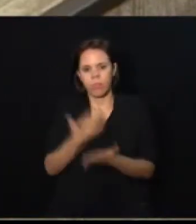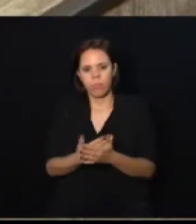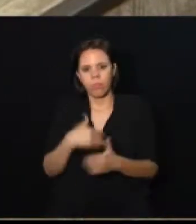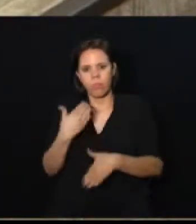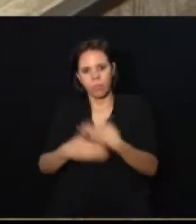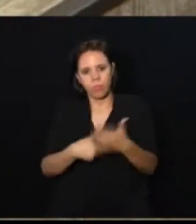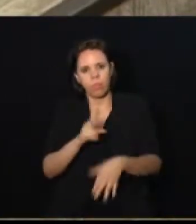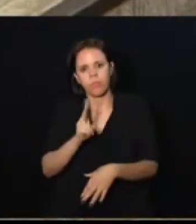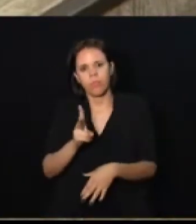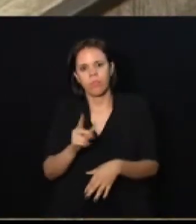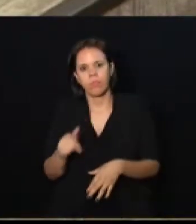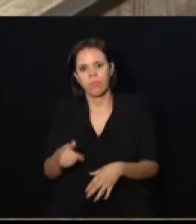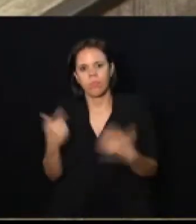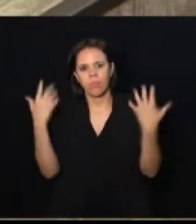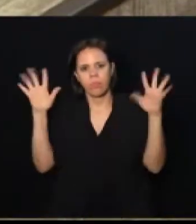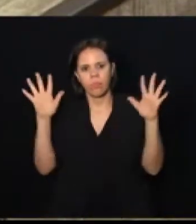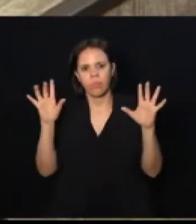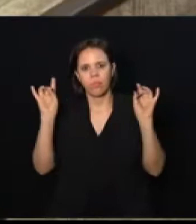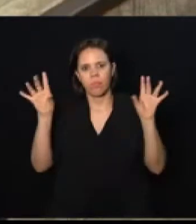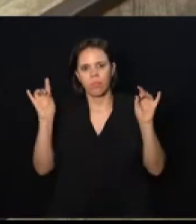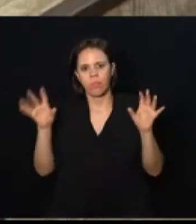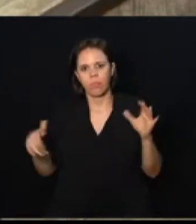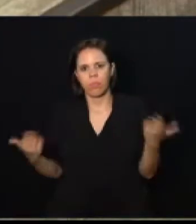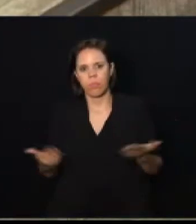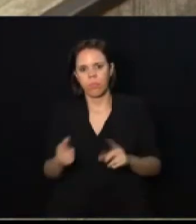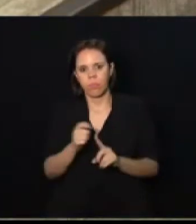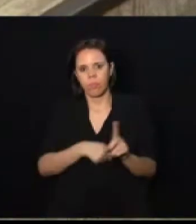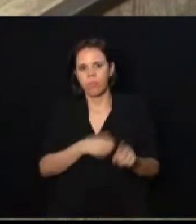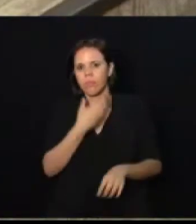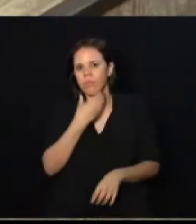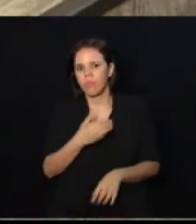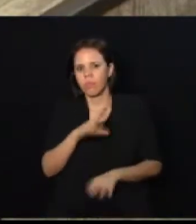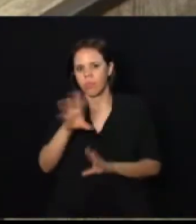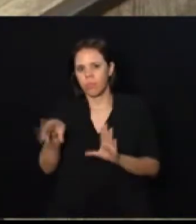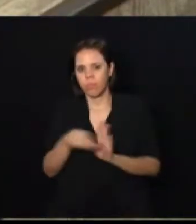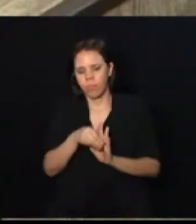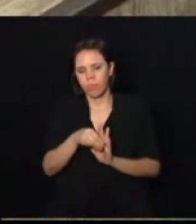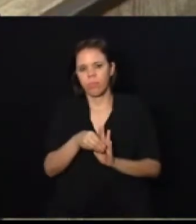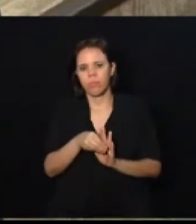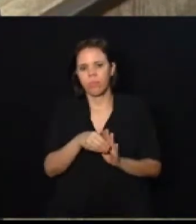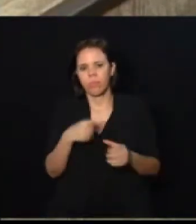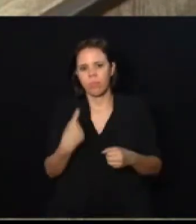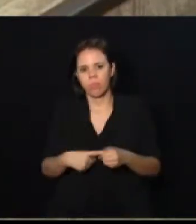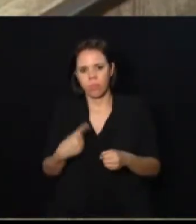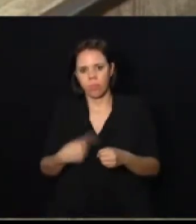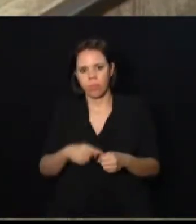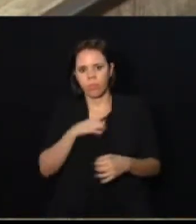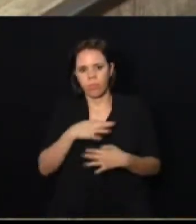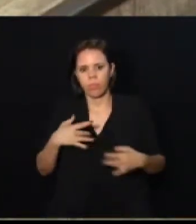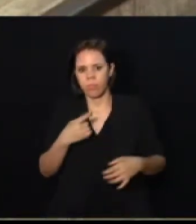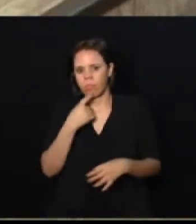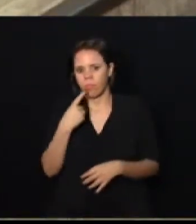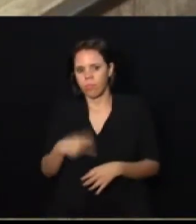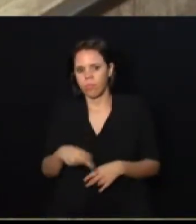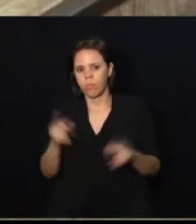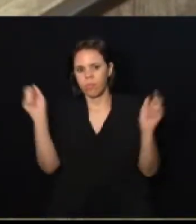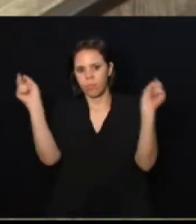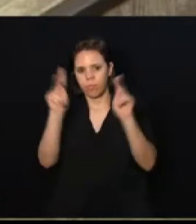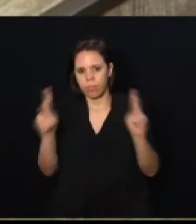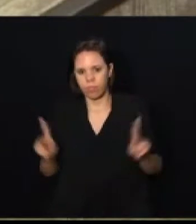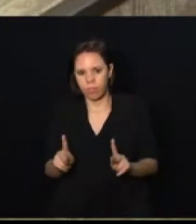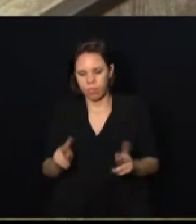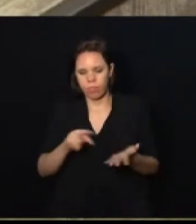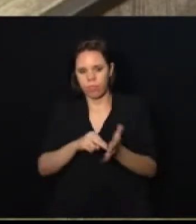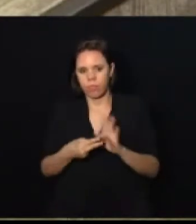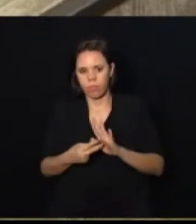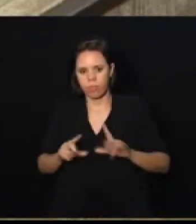tendência a tornar-se este evento especialmente agora incluso no calendário oficial do município então mais que um grito de paz será